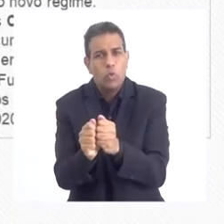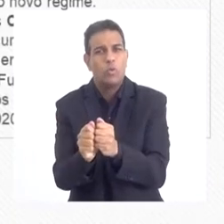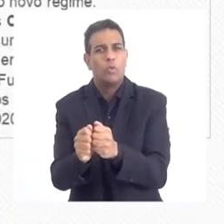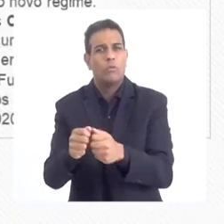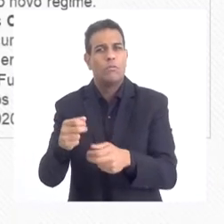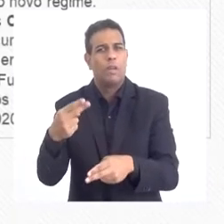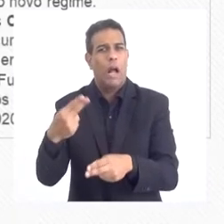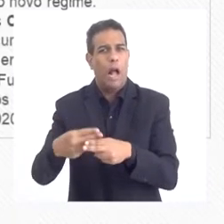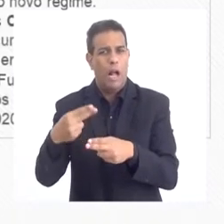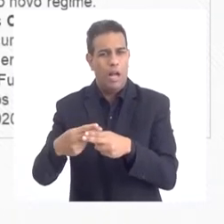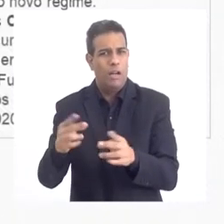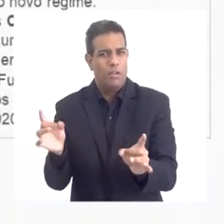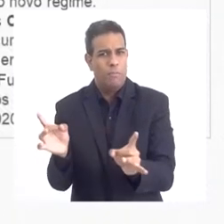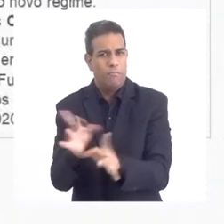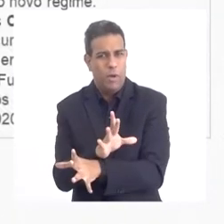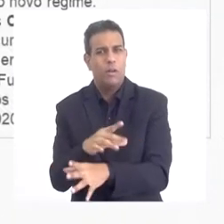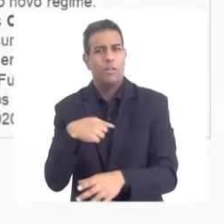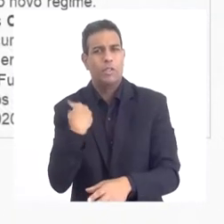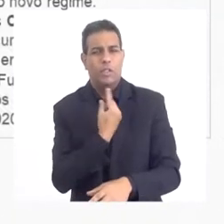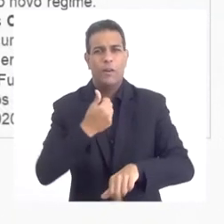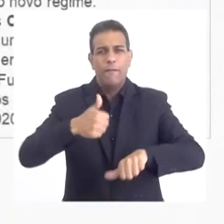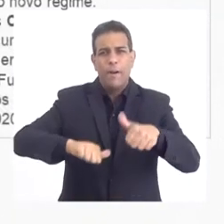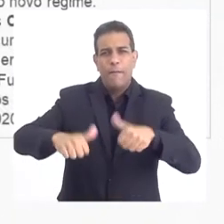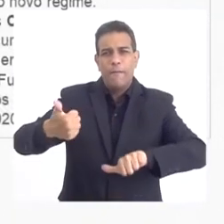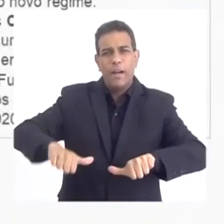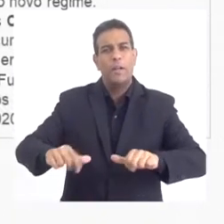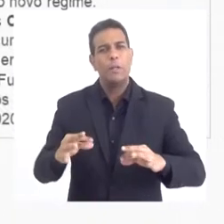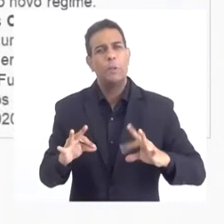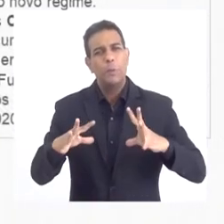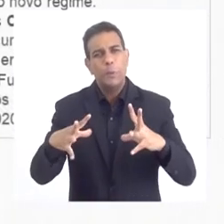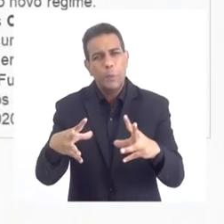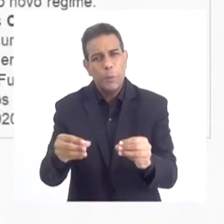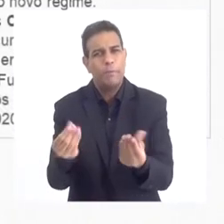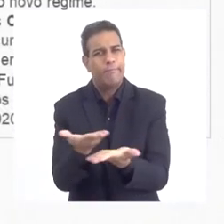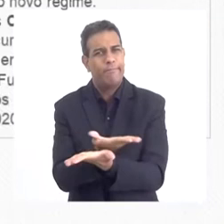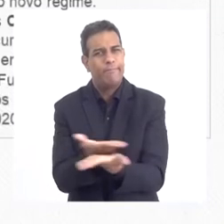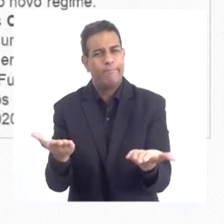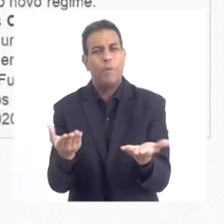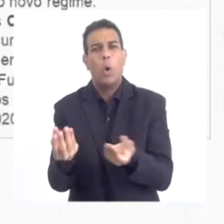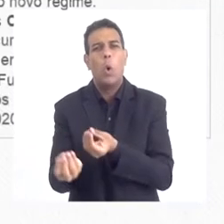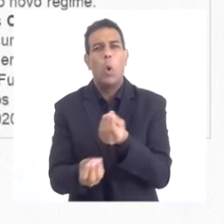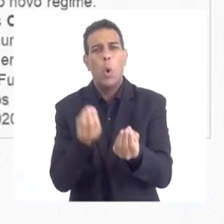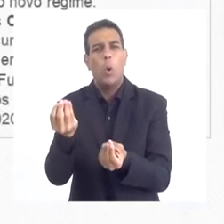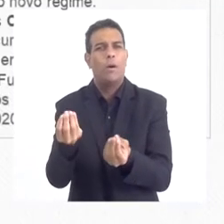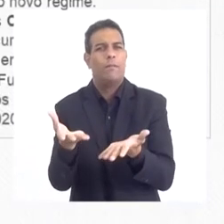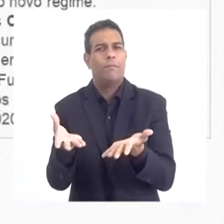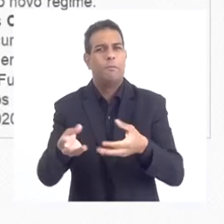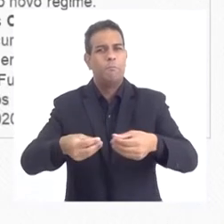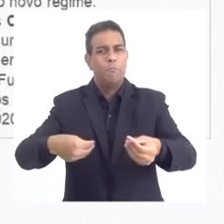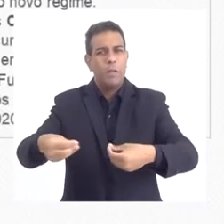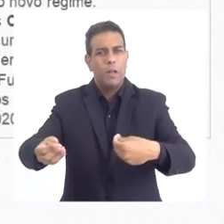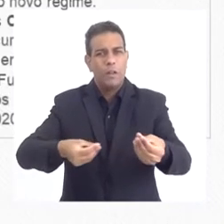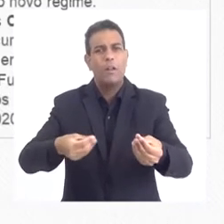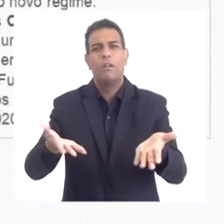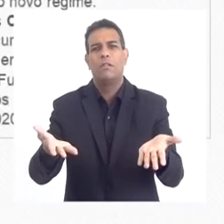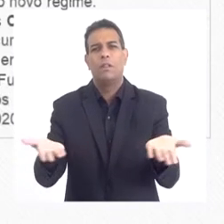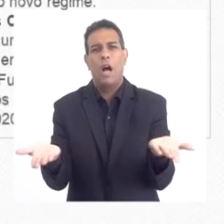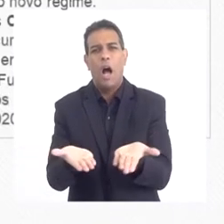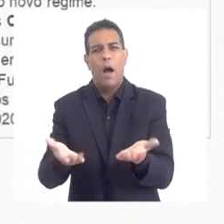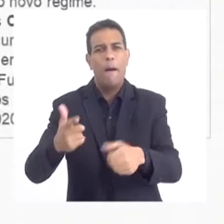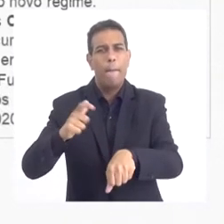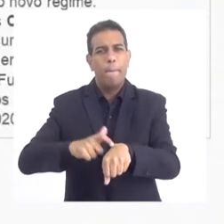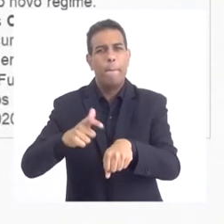era menor, né? Estamos avaliando as outras também, mas para ver do ponto de vista de fluxo de caixa, mas